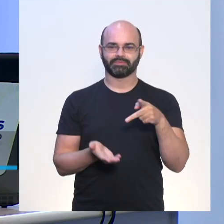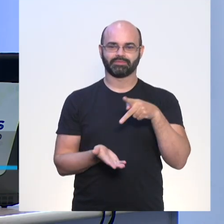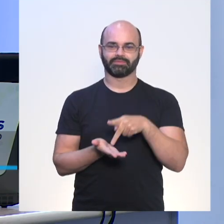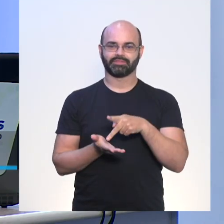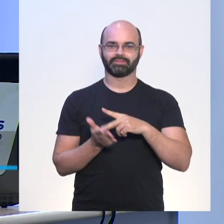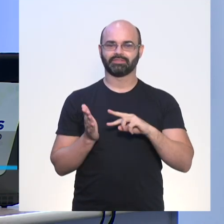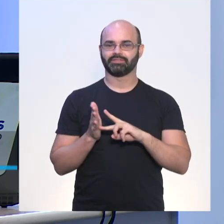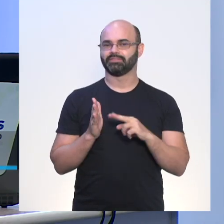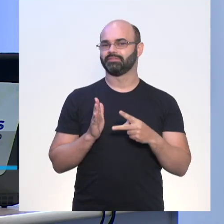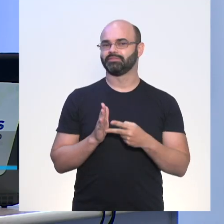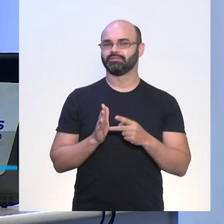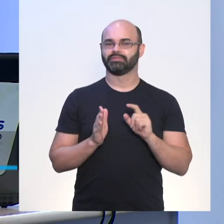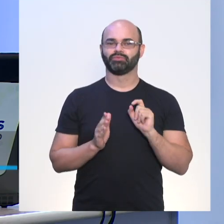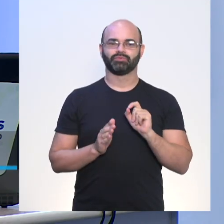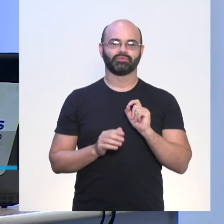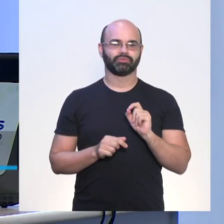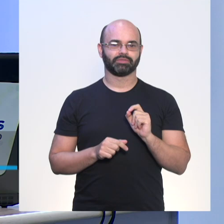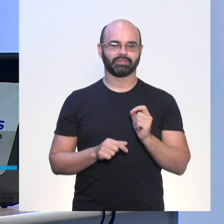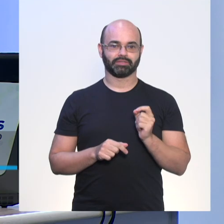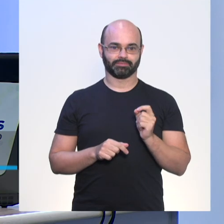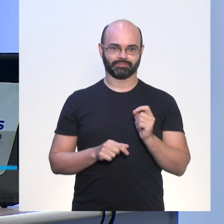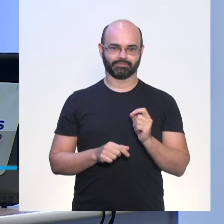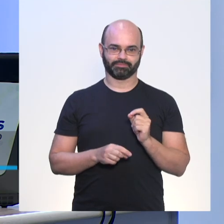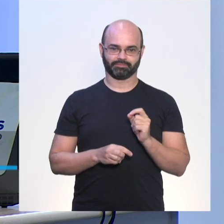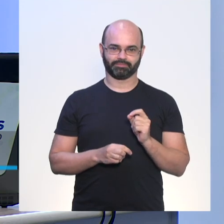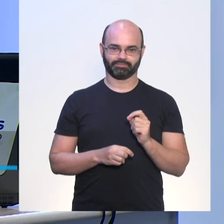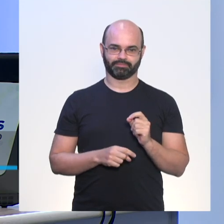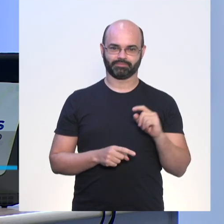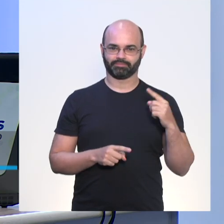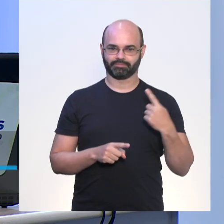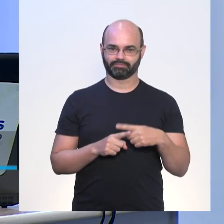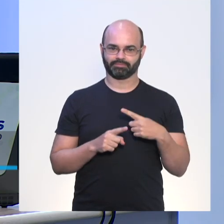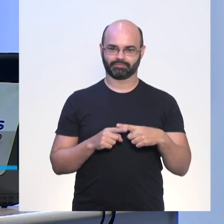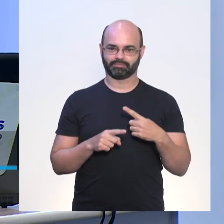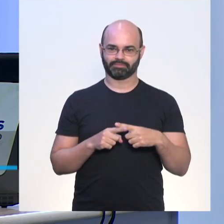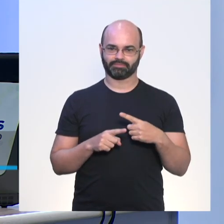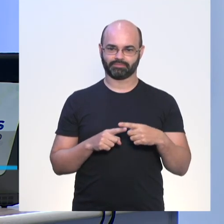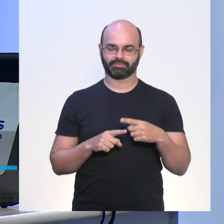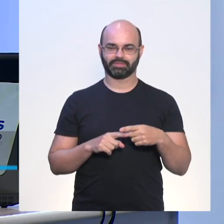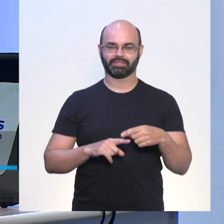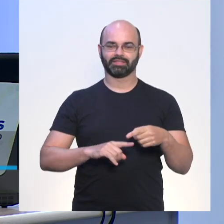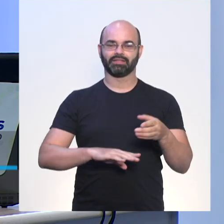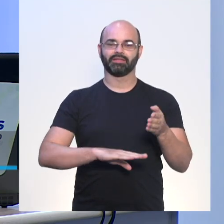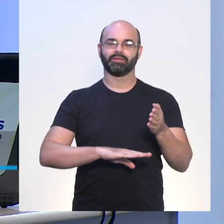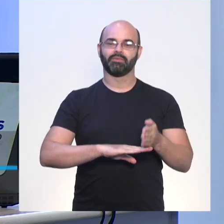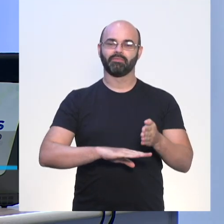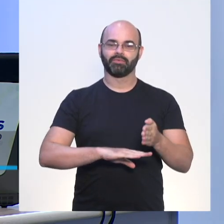verdade, porque, em grande medida, na modernidade é que se